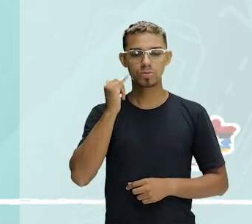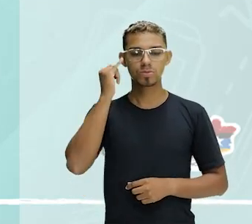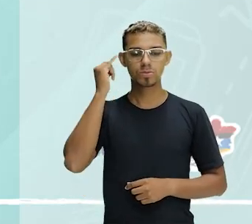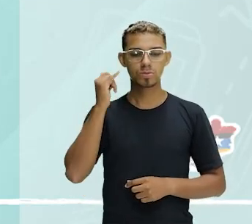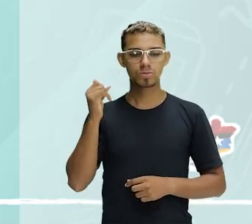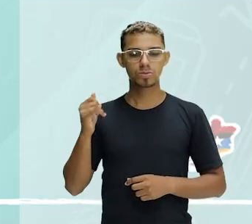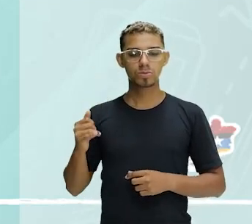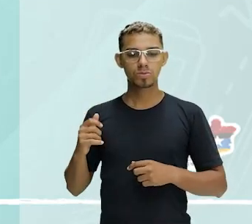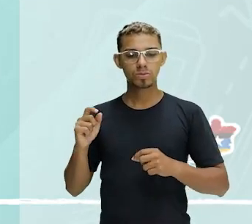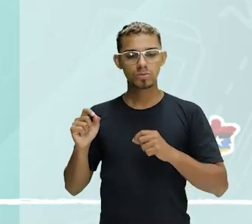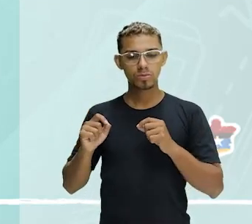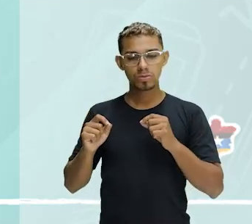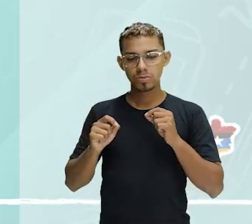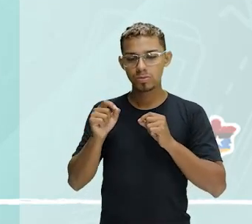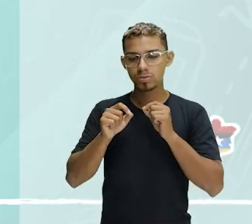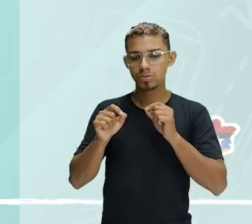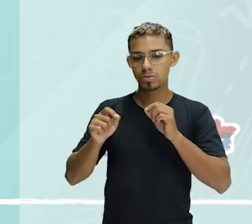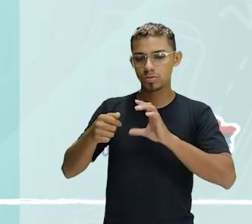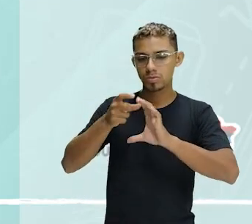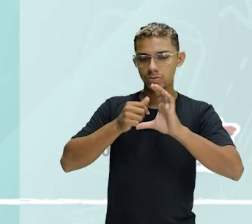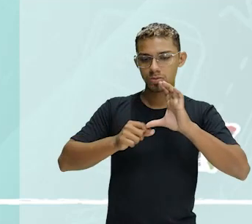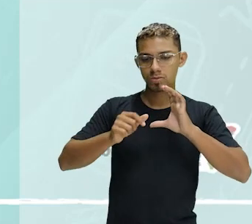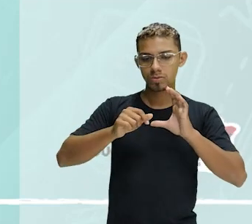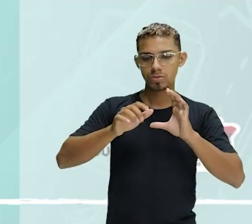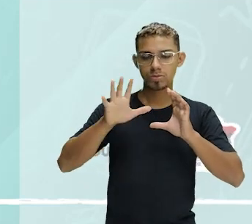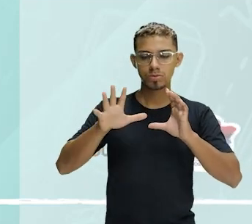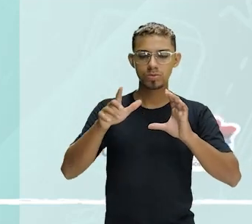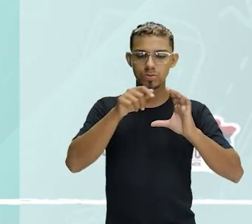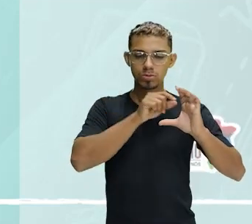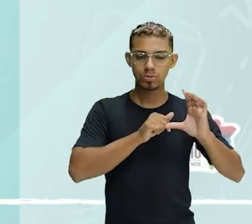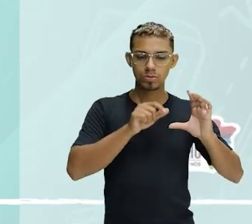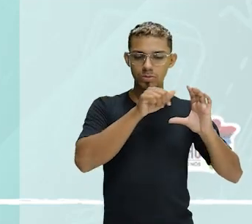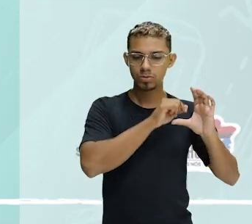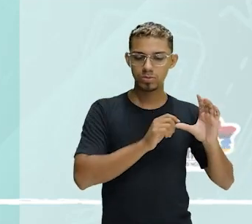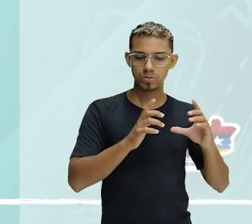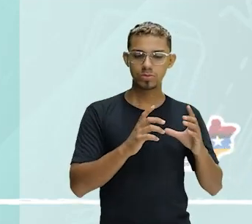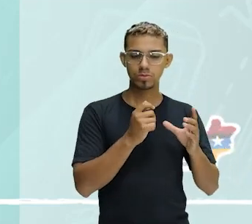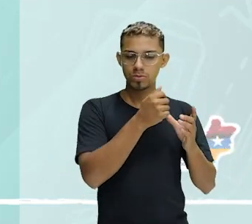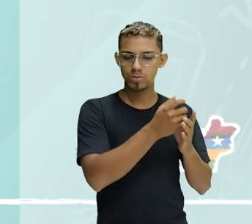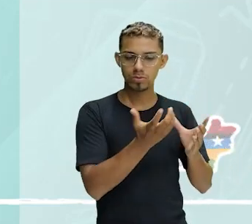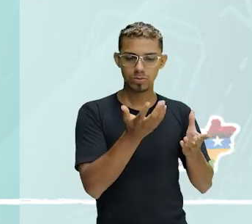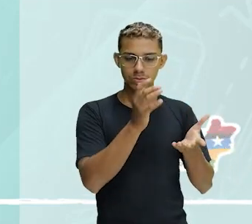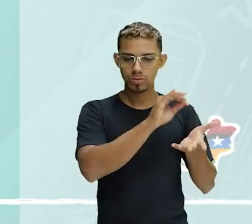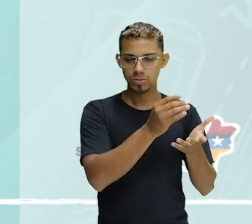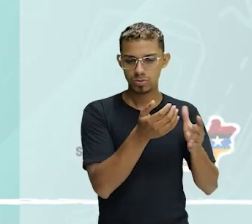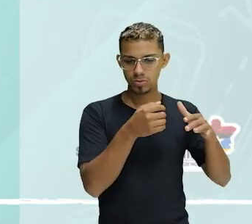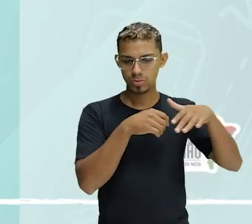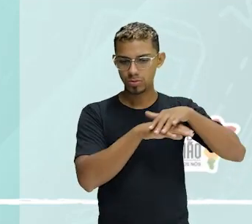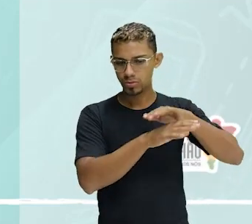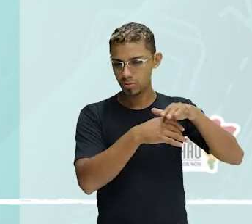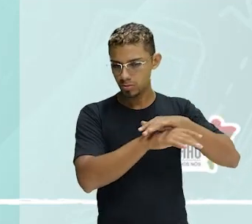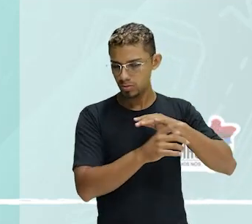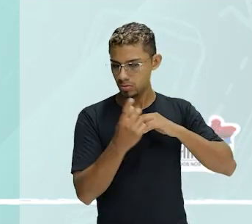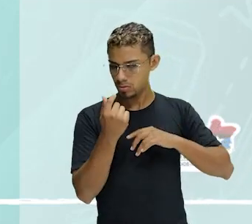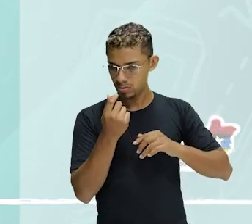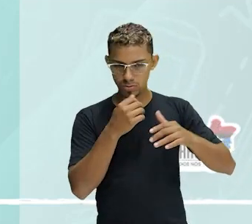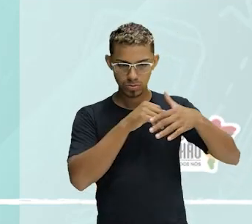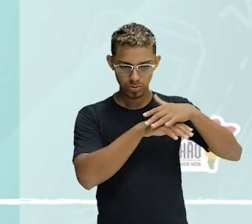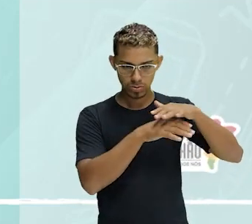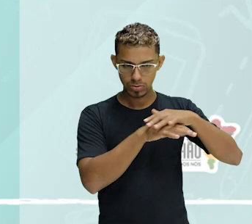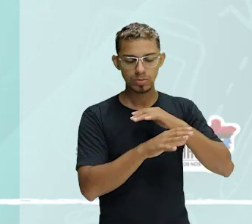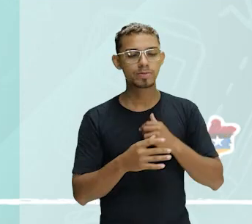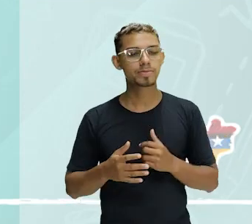seja, o sistema de capitalização acumulada, tá bom? E o nosso objetivo aqui, inicialmente, é descobrir